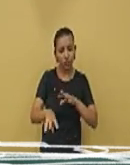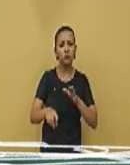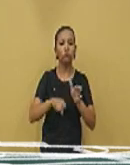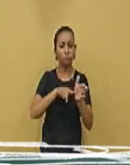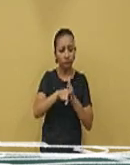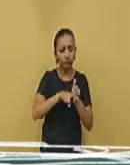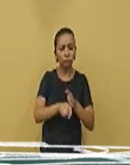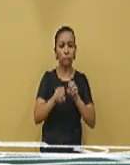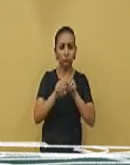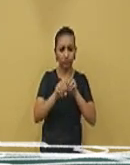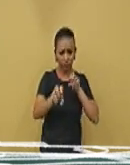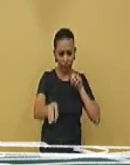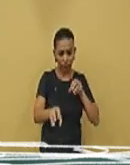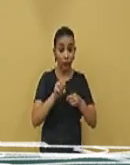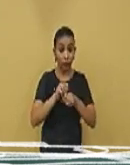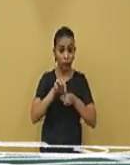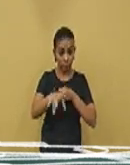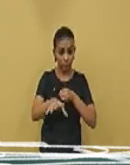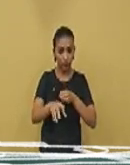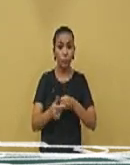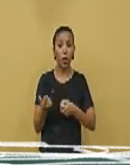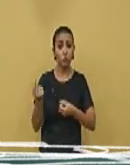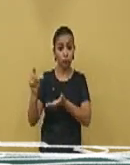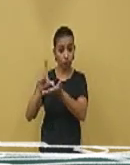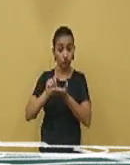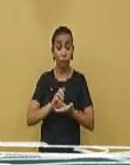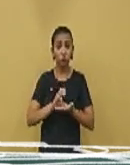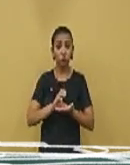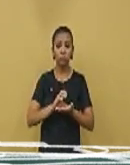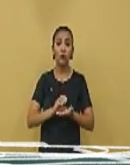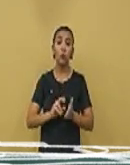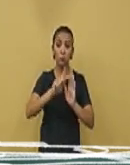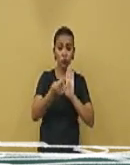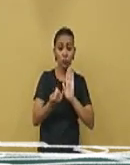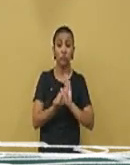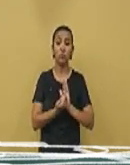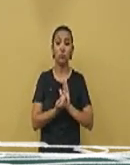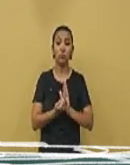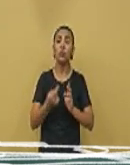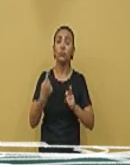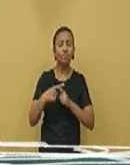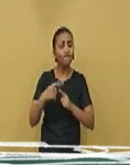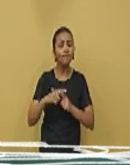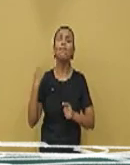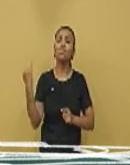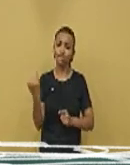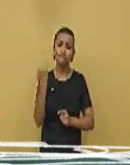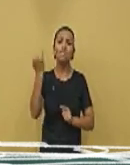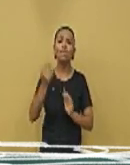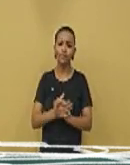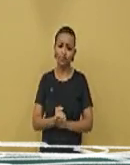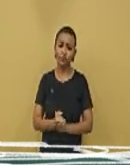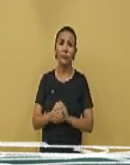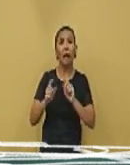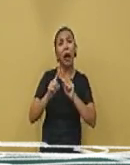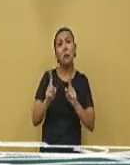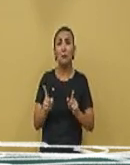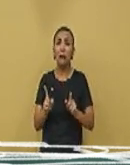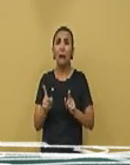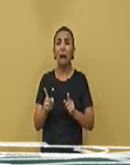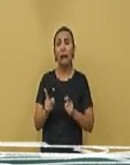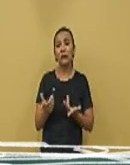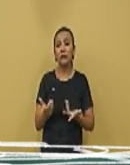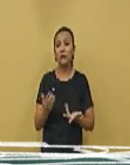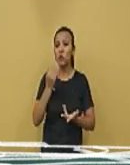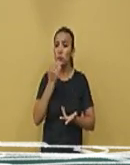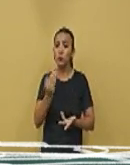extensão. Para financiar os projetos que nós temos, outros. É fundamental isso. Ah, mas a sua gestão não foi feita.